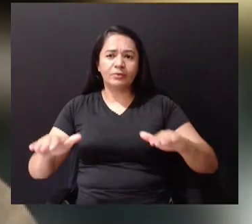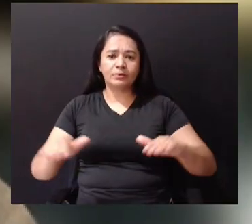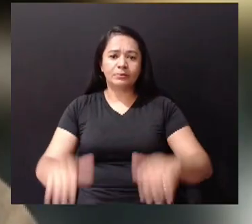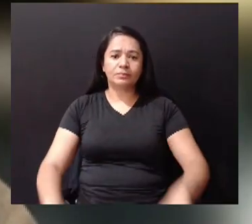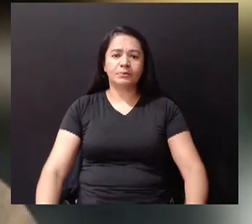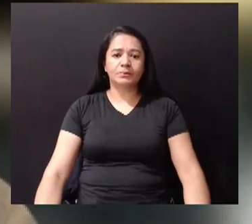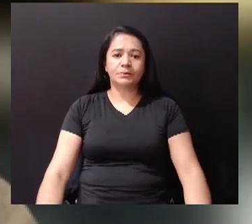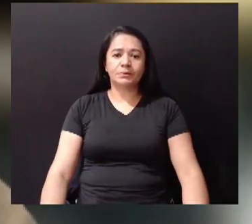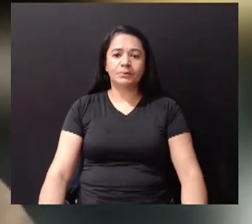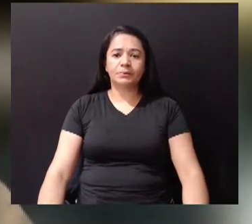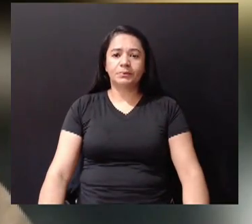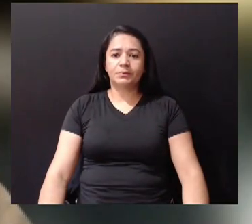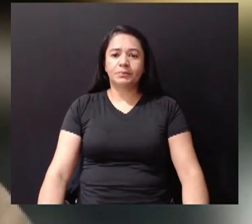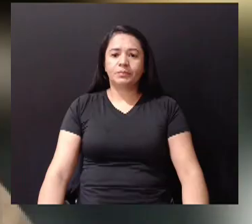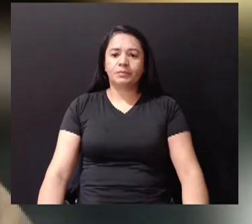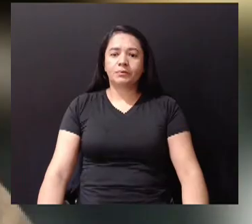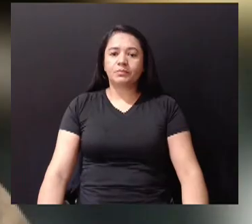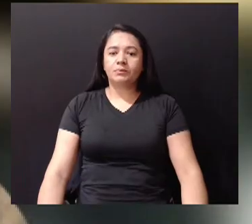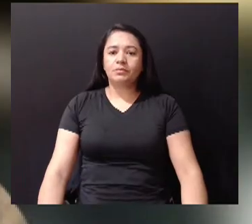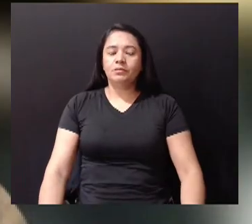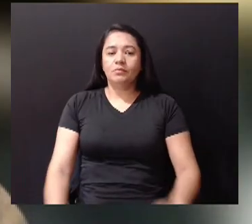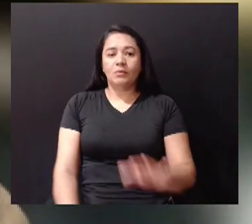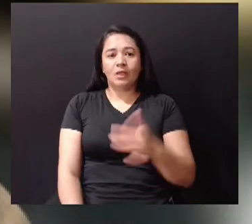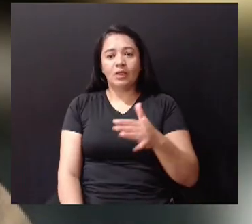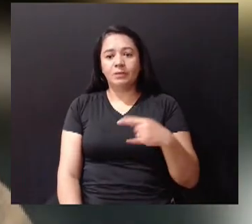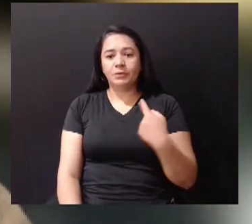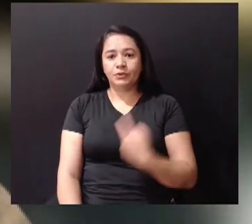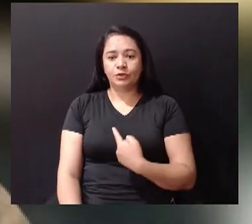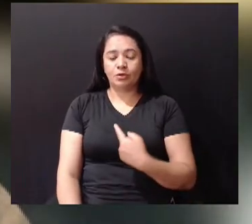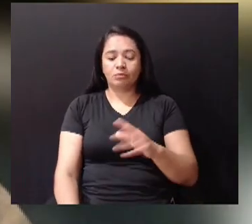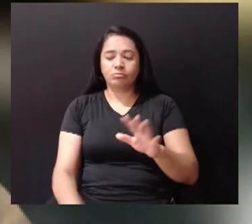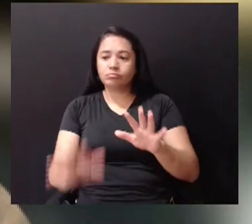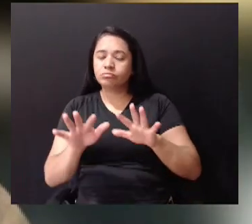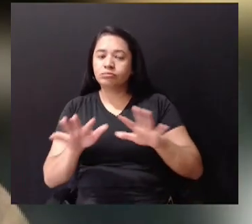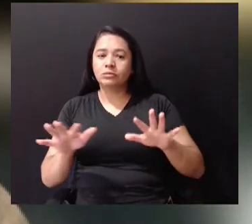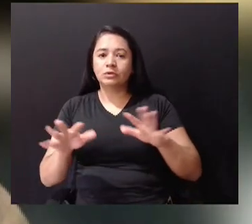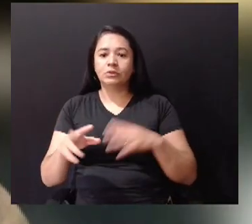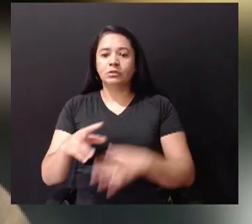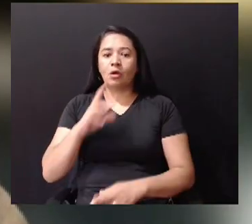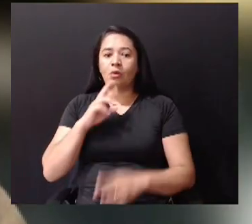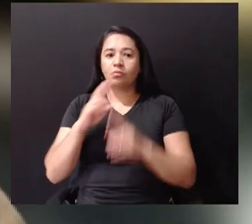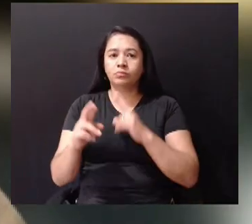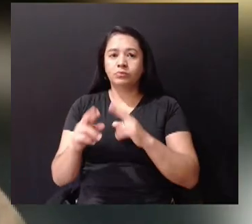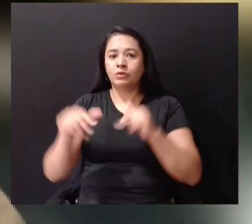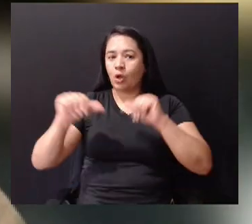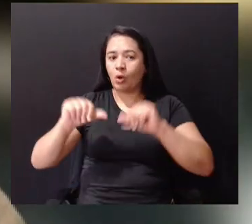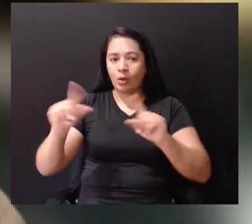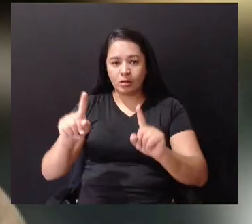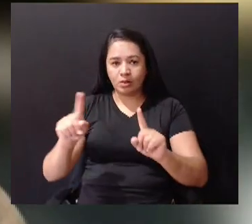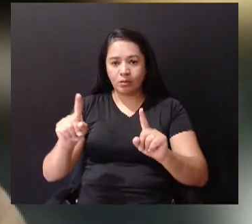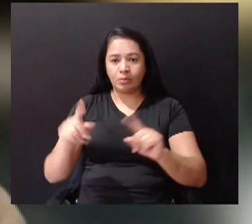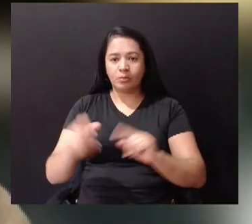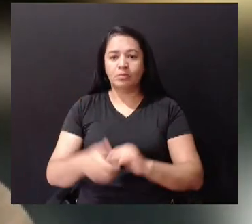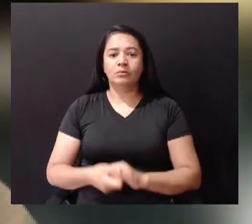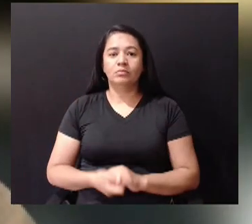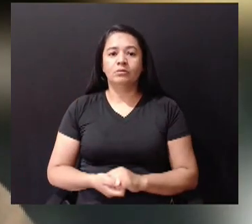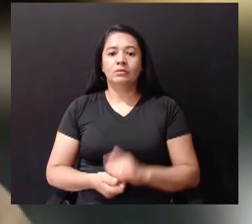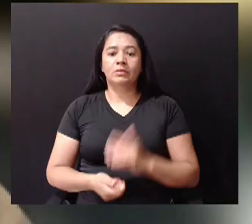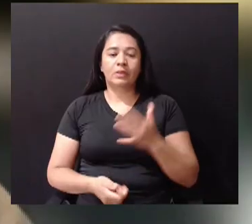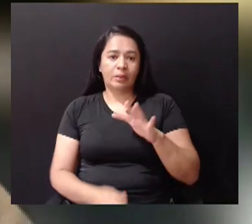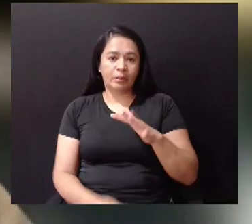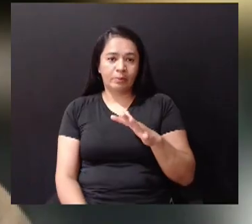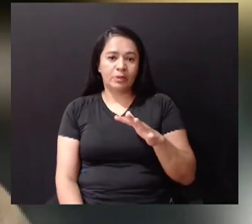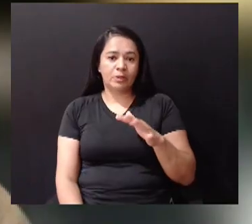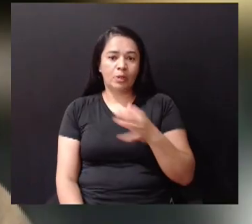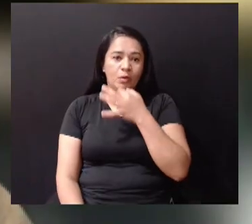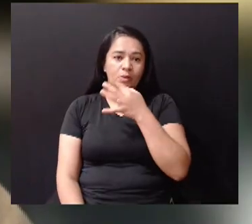Então, depende de onde a gente for olhar, os resultados não são tão ruins como você colocou, dependendo. Eu acho que já aí, quando